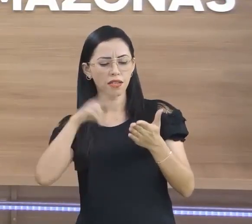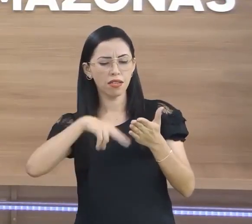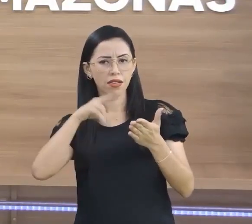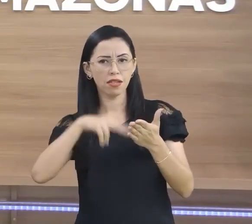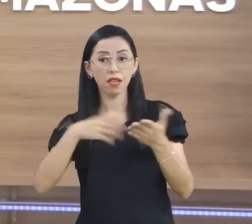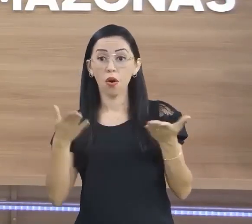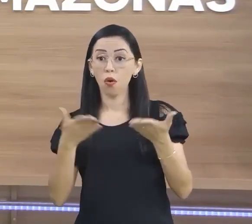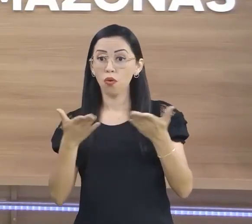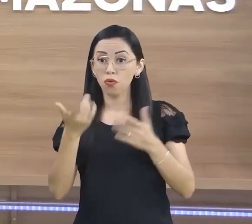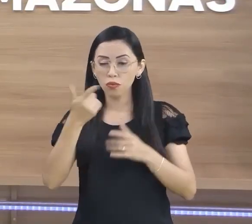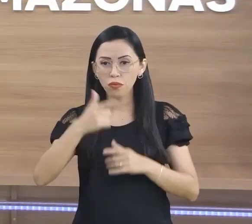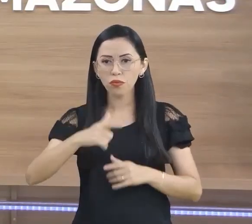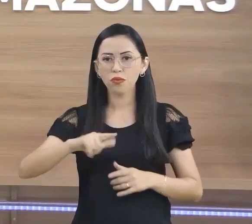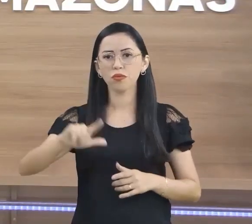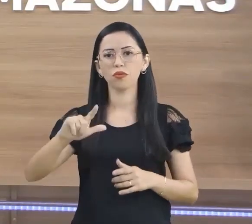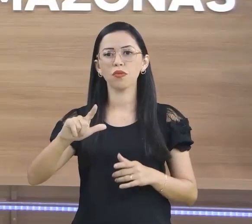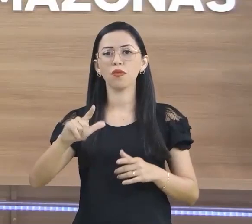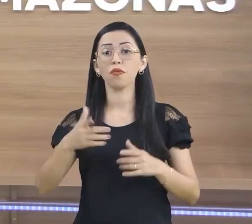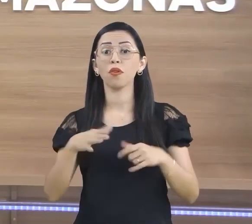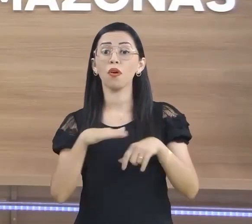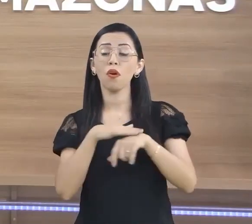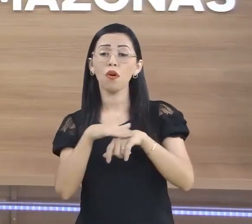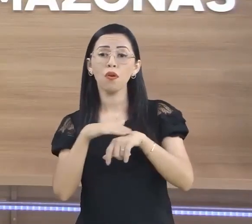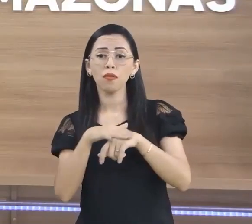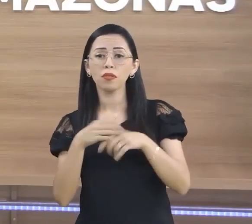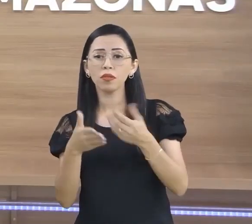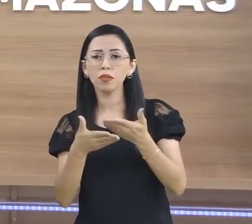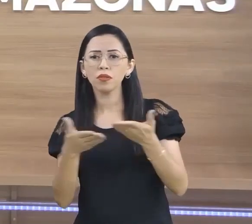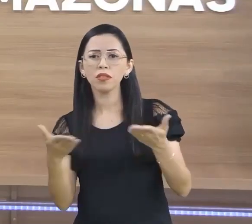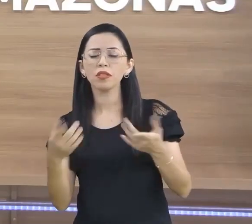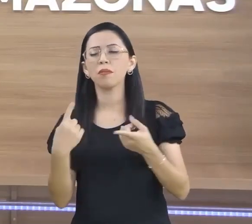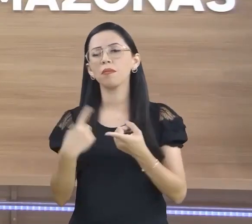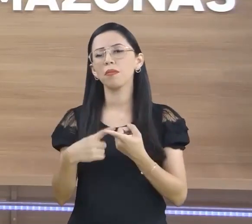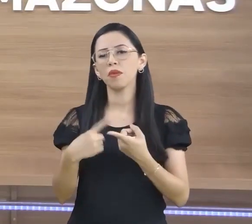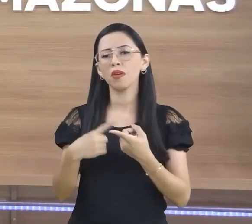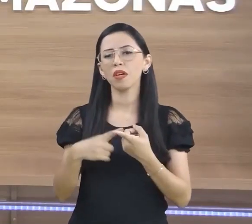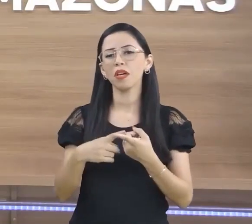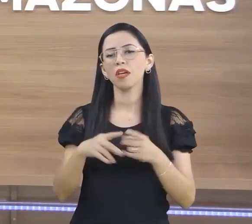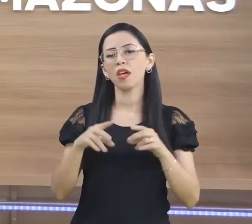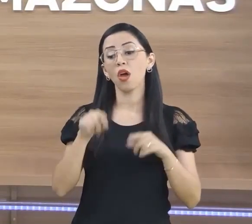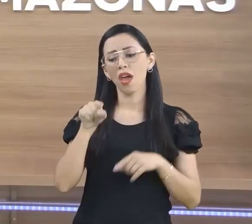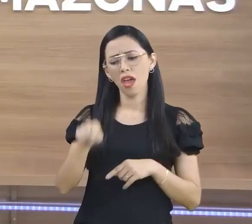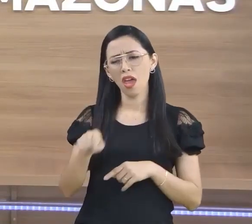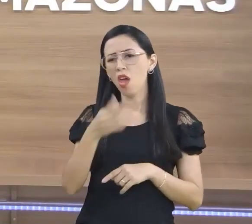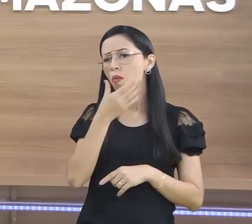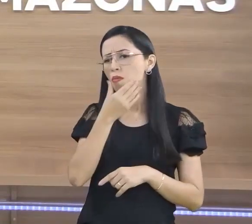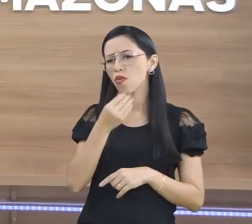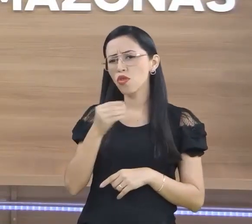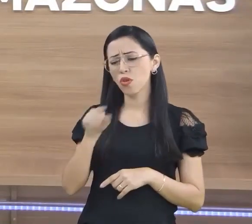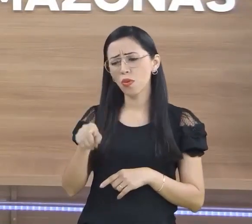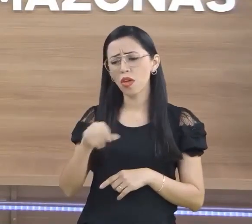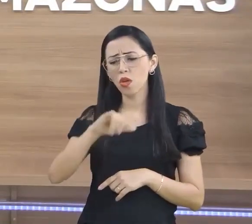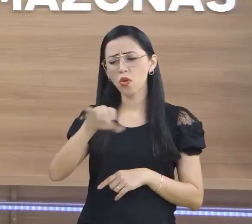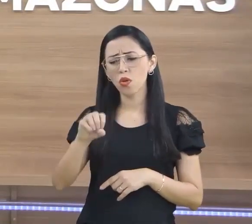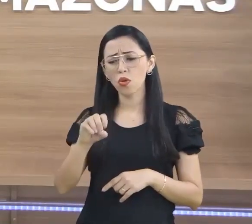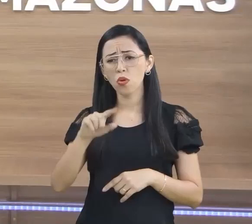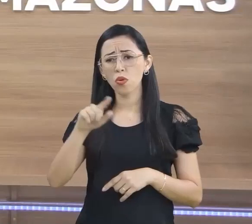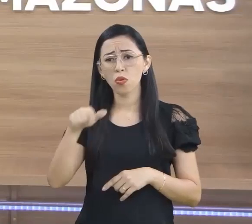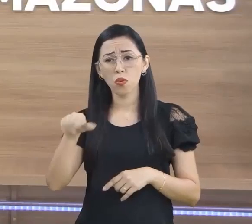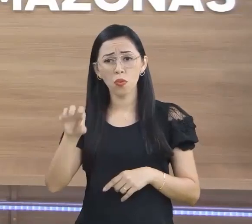conversar com vocês sobre isso. Por quê? Porque o João, ele tinha dificuldade de aprendizagem. Ele se achava